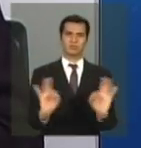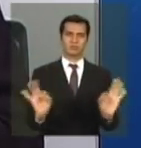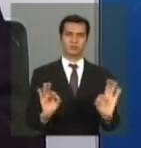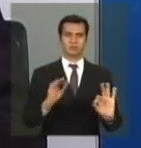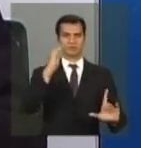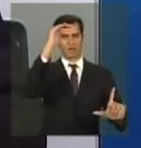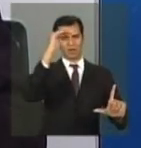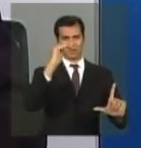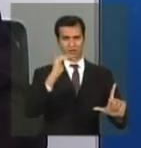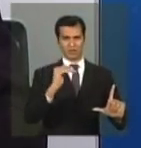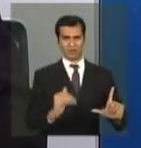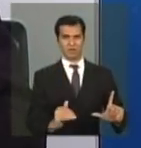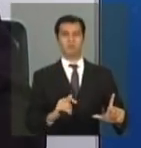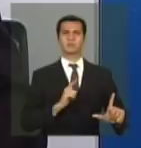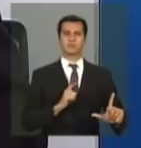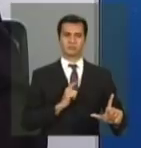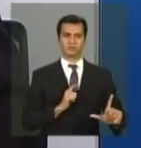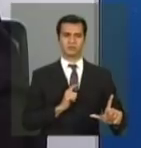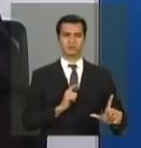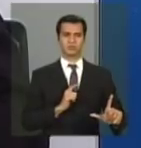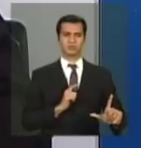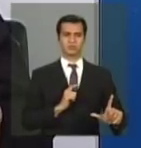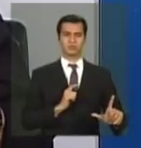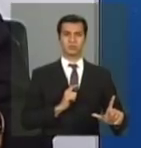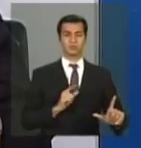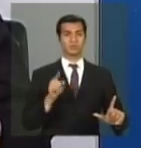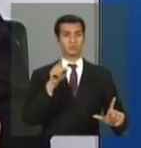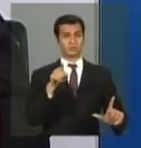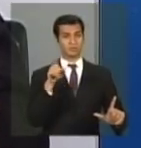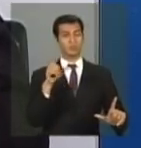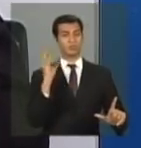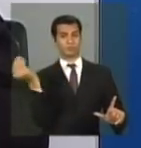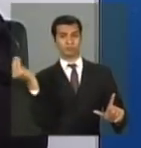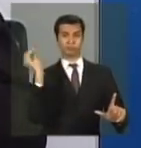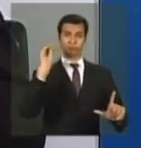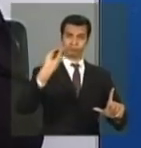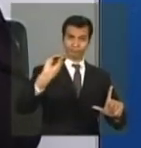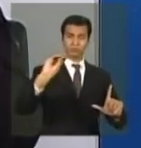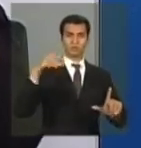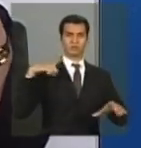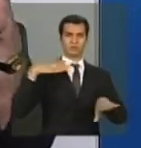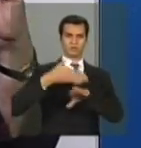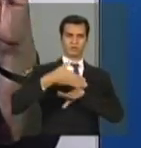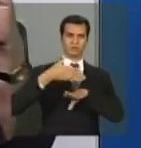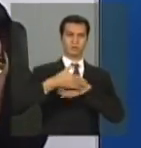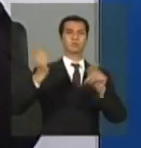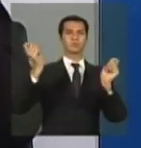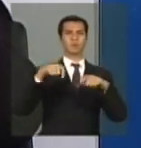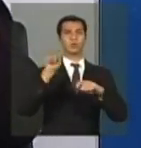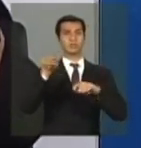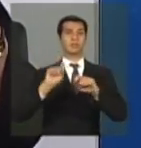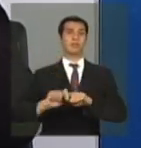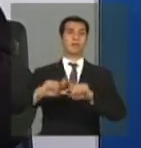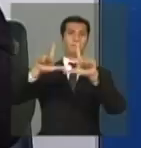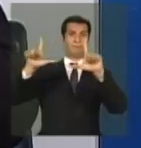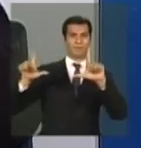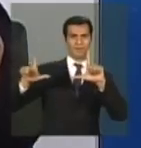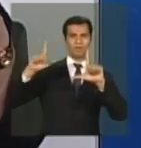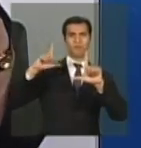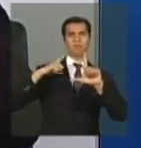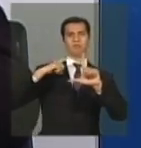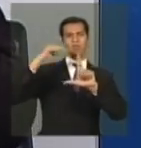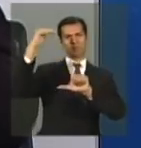Tá? Existe o espaço na hora que você vai registrar a frequência, que você pode abrir aquela janela e ali estão